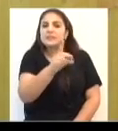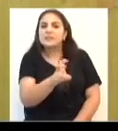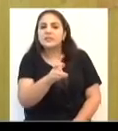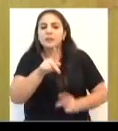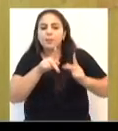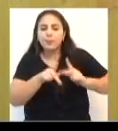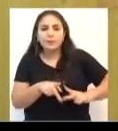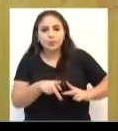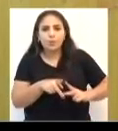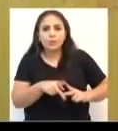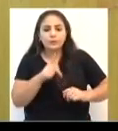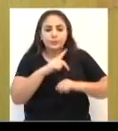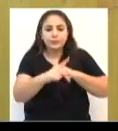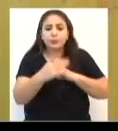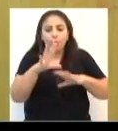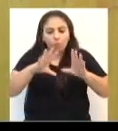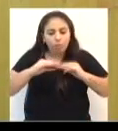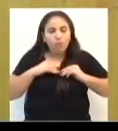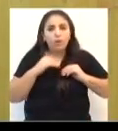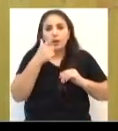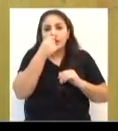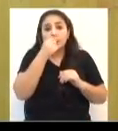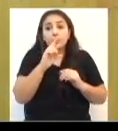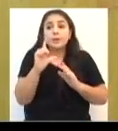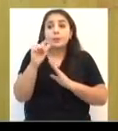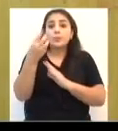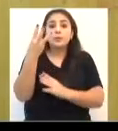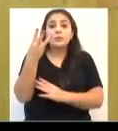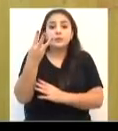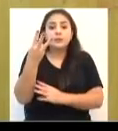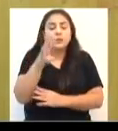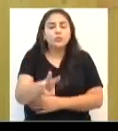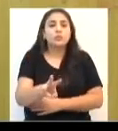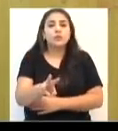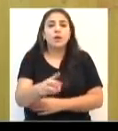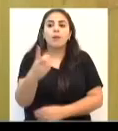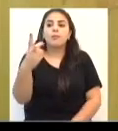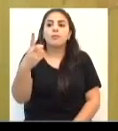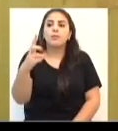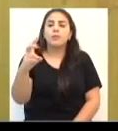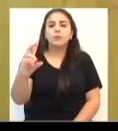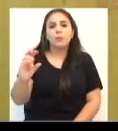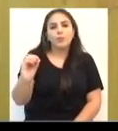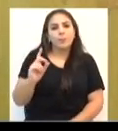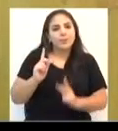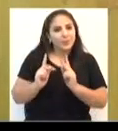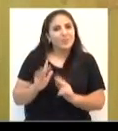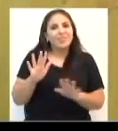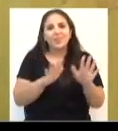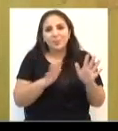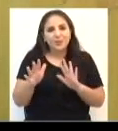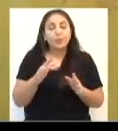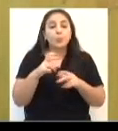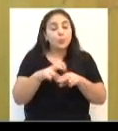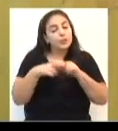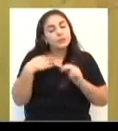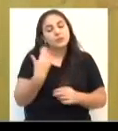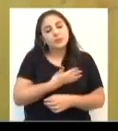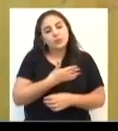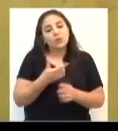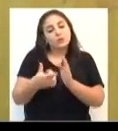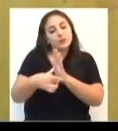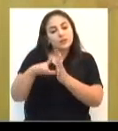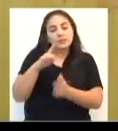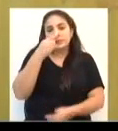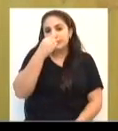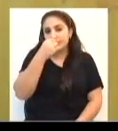Fundo com gripe, daqui 3 dias está 150 pessoas. Né? Então, quando nós antecipamos lá para o sábado, foi exatamente